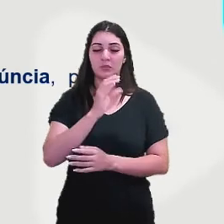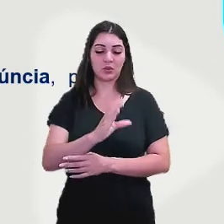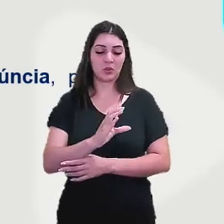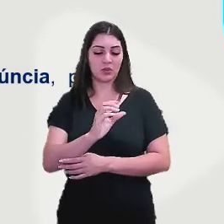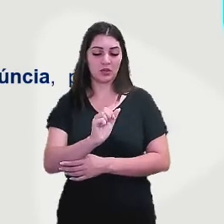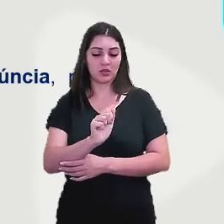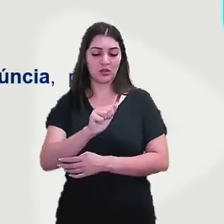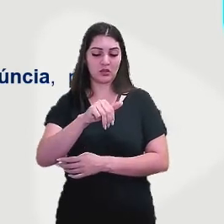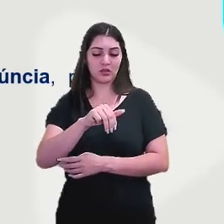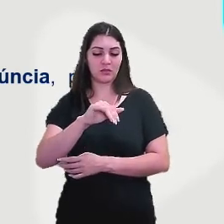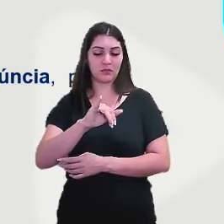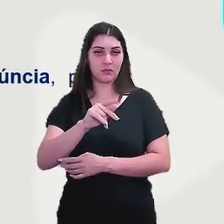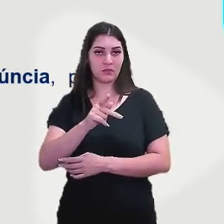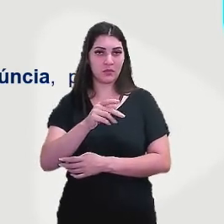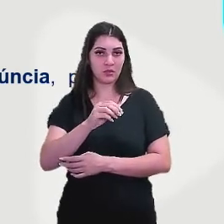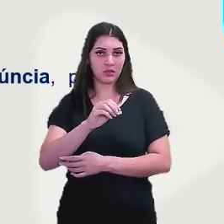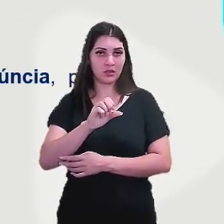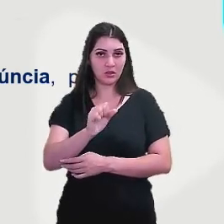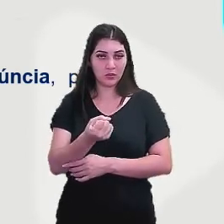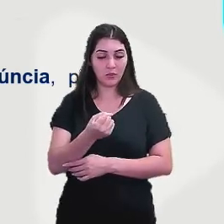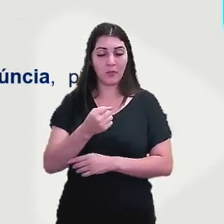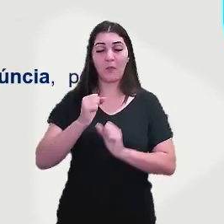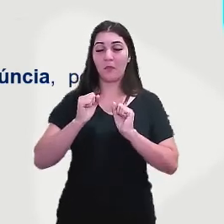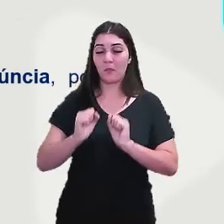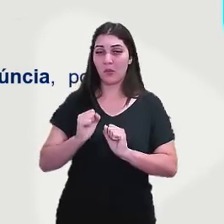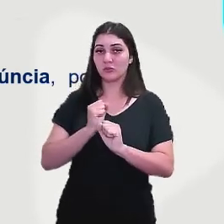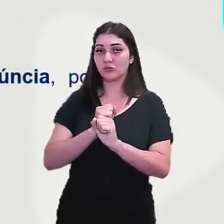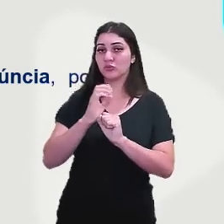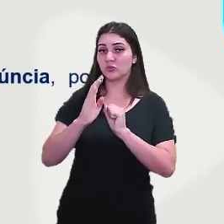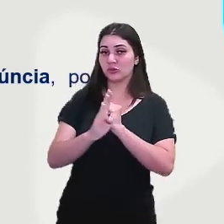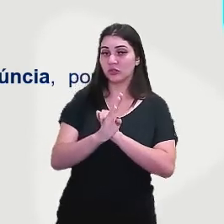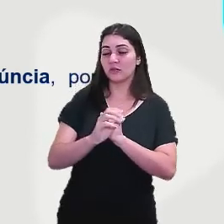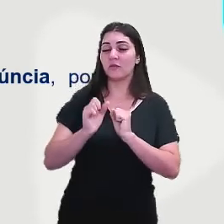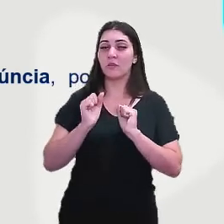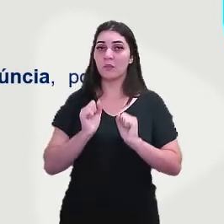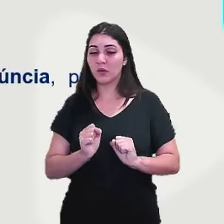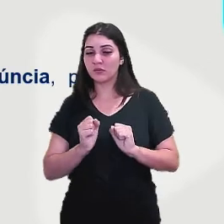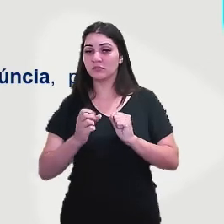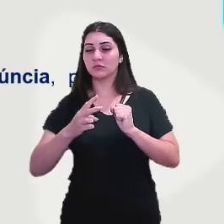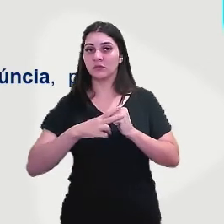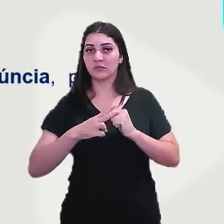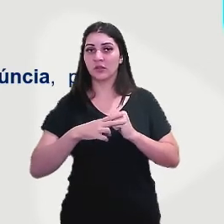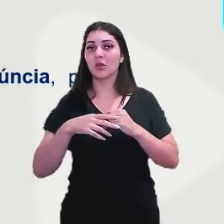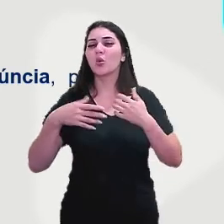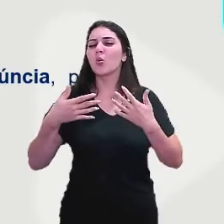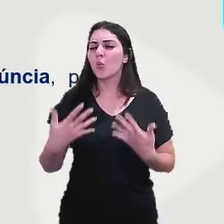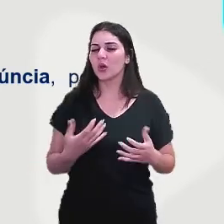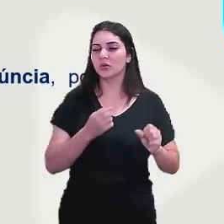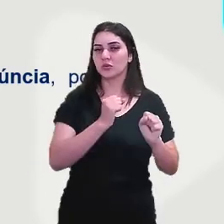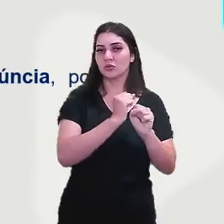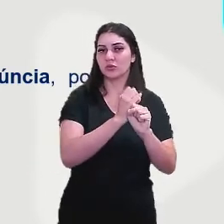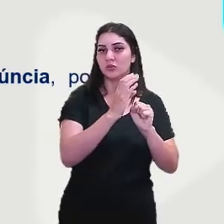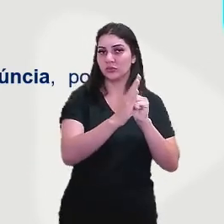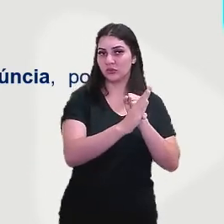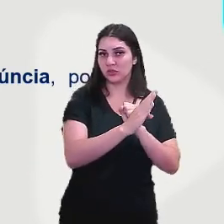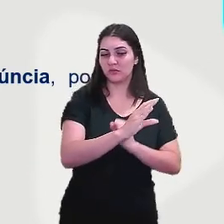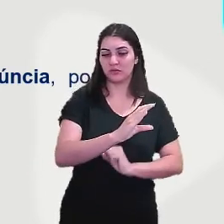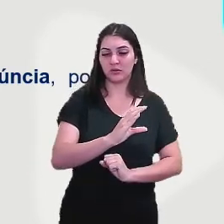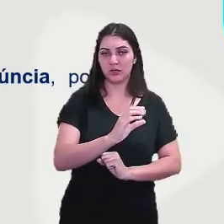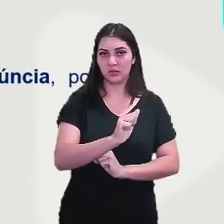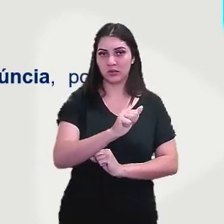que pode ser substantivo e pode ser verbo. Caminho, quando é substantivo? Quando eu digo